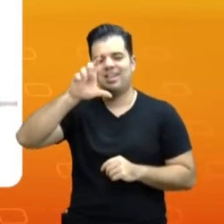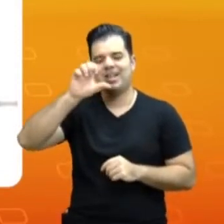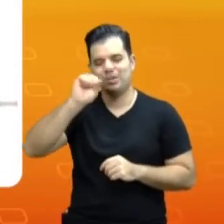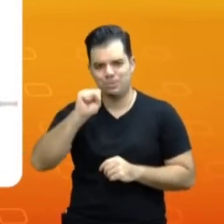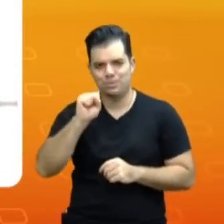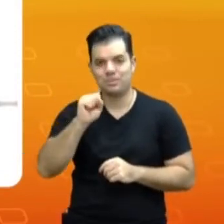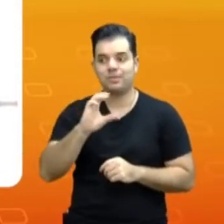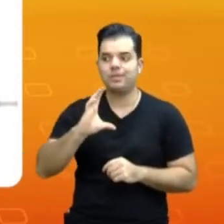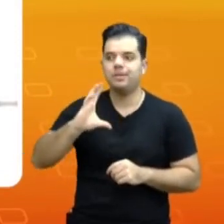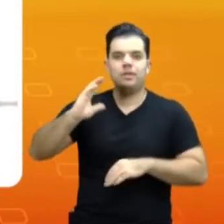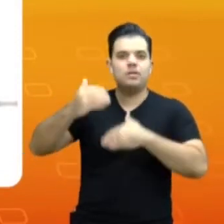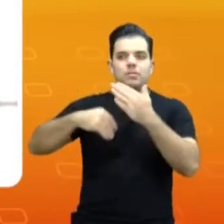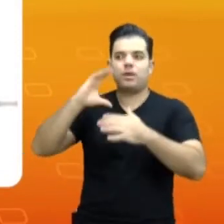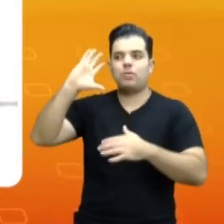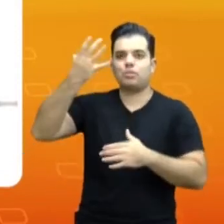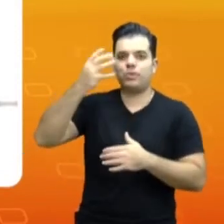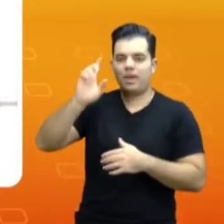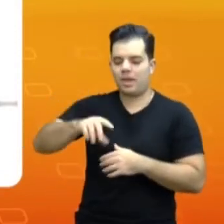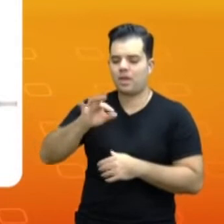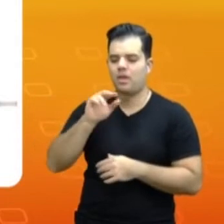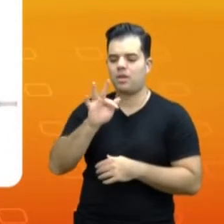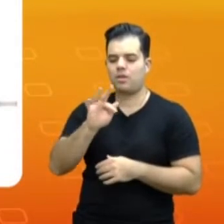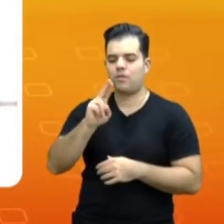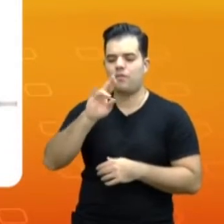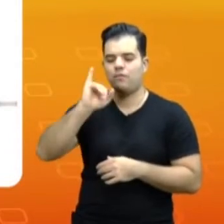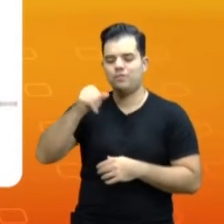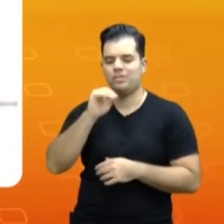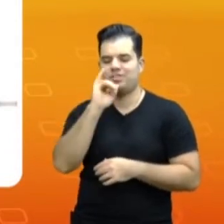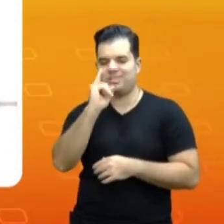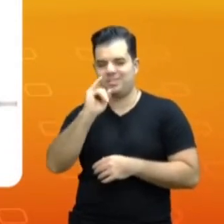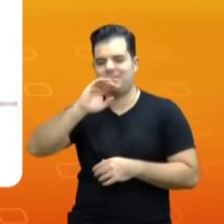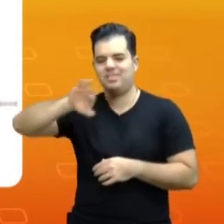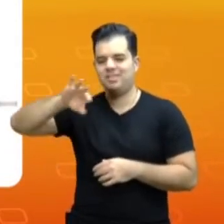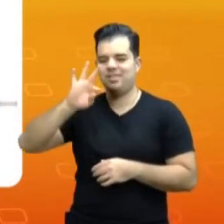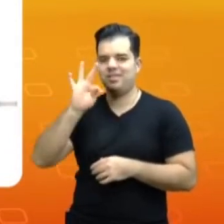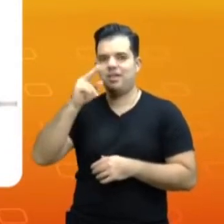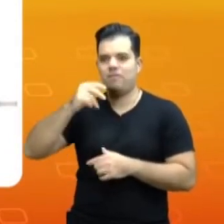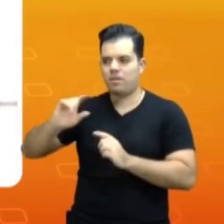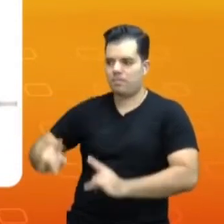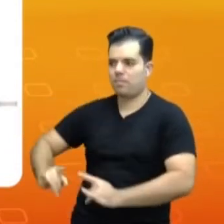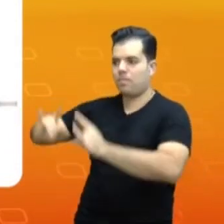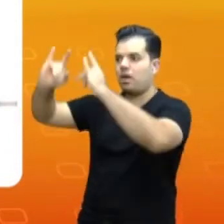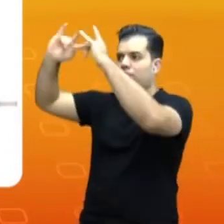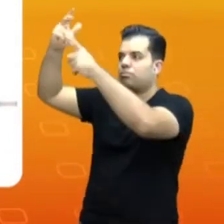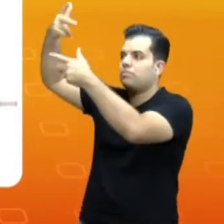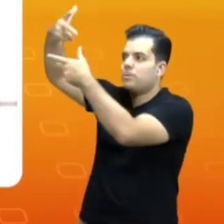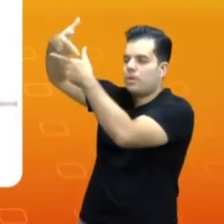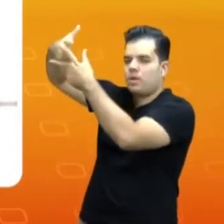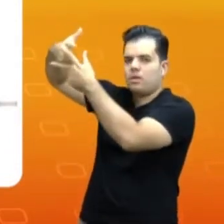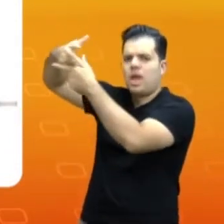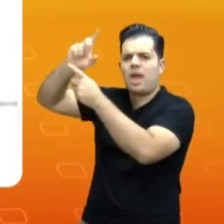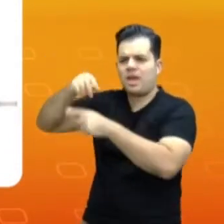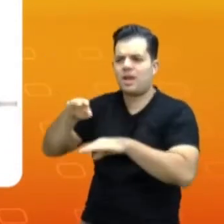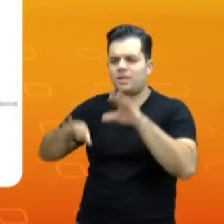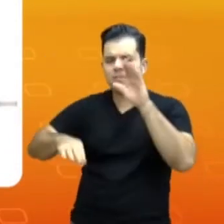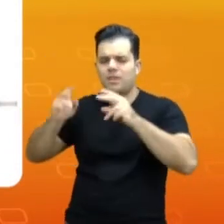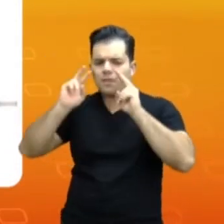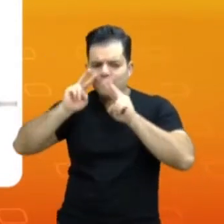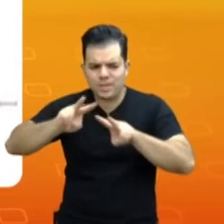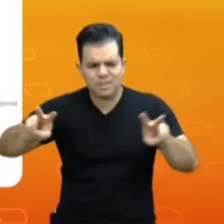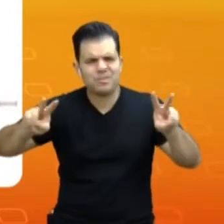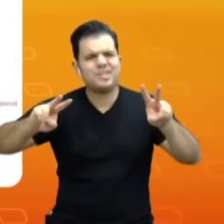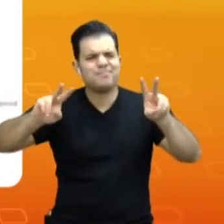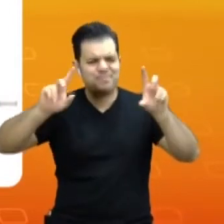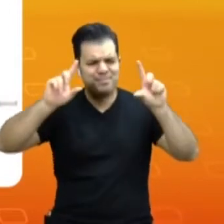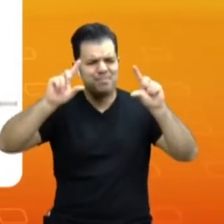e acabou que a Fuji TV foi o caminho mais natural. Ele visualmente não entregava até menos visualmente do que